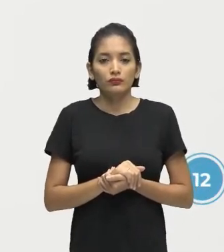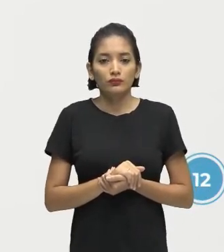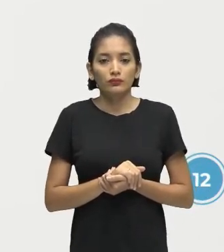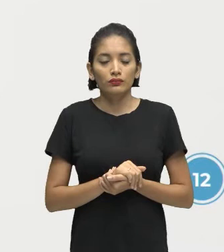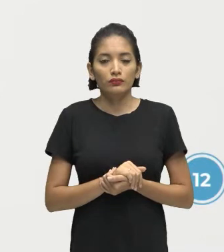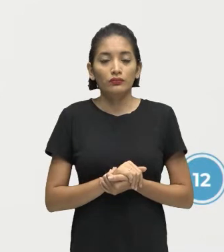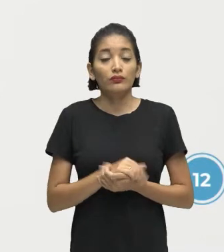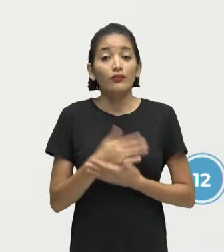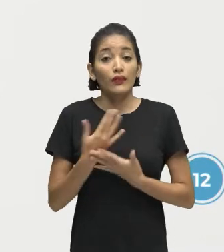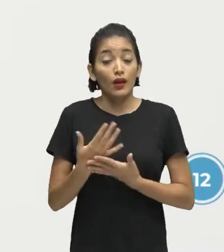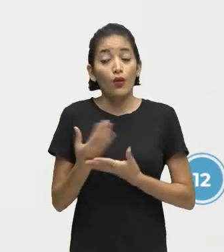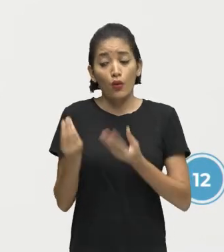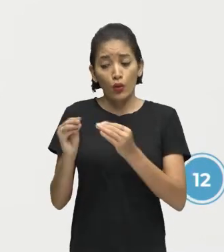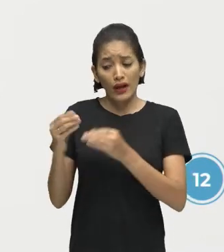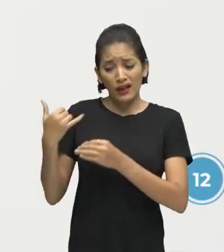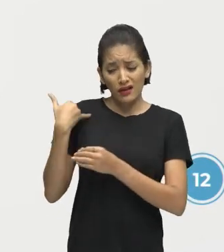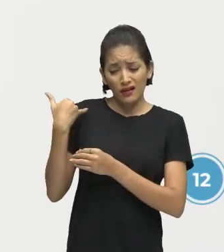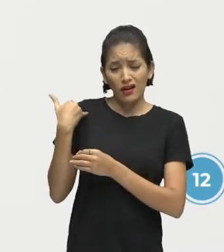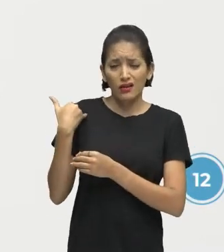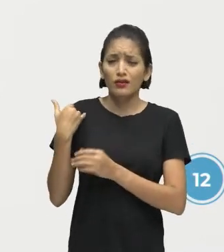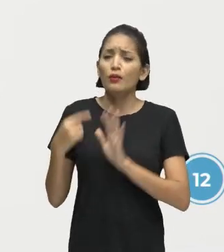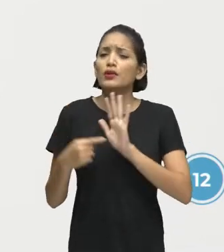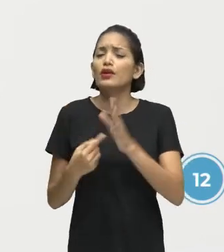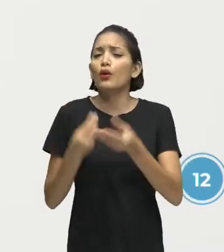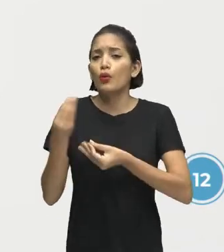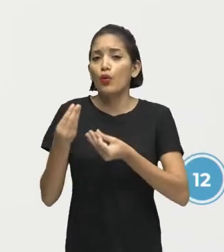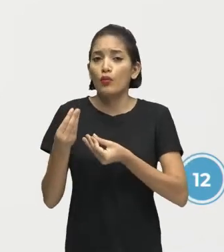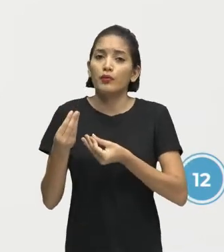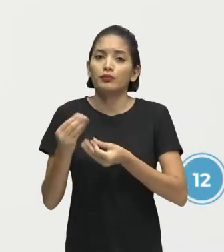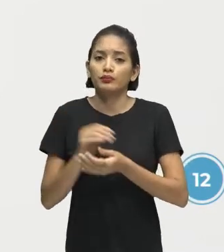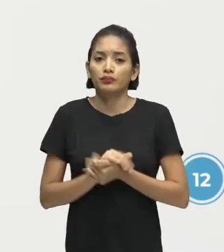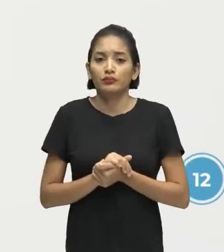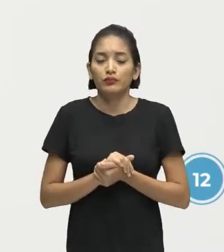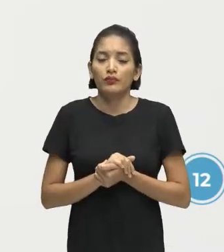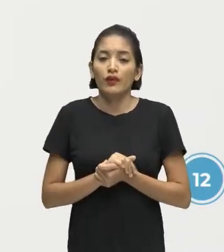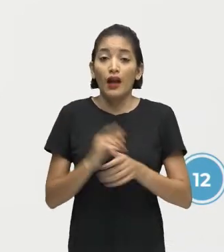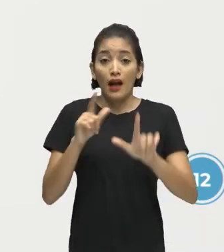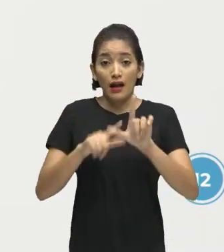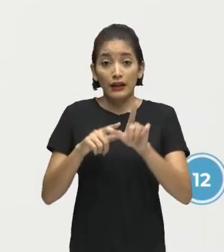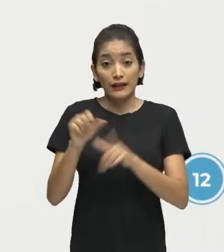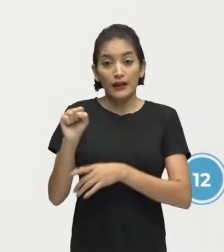Em vez de colocar a idade da Sônia, vamos representar pela letra S, que é a letra do nome dela.